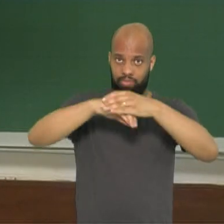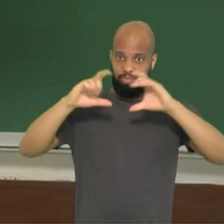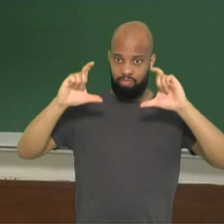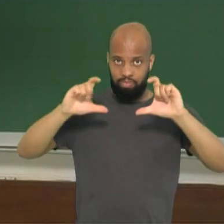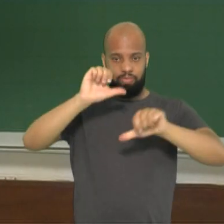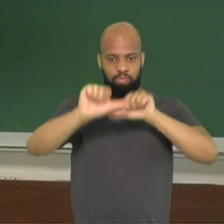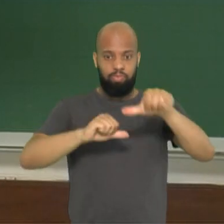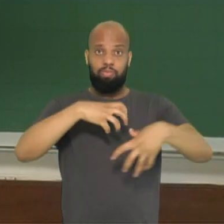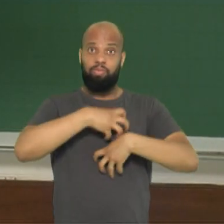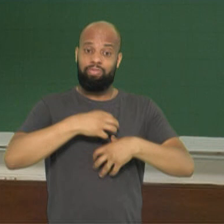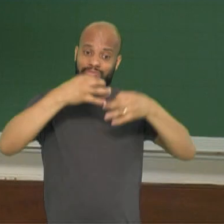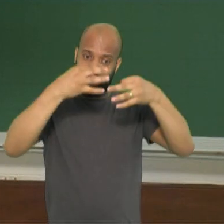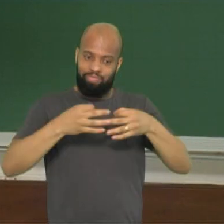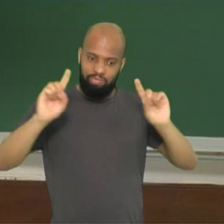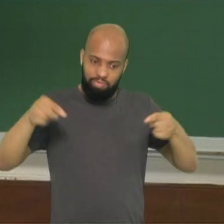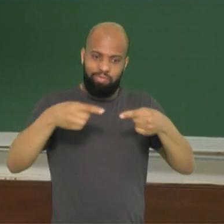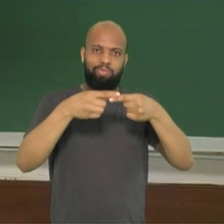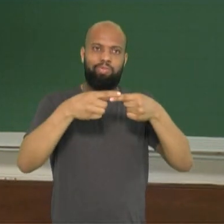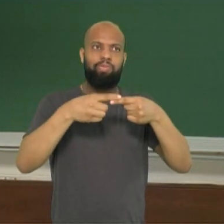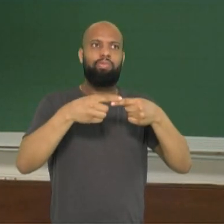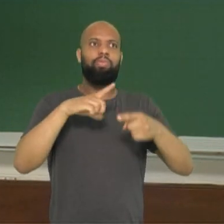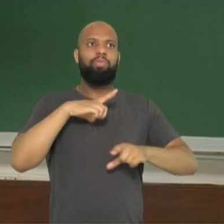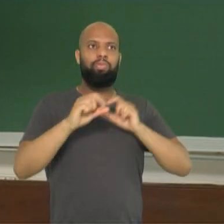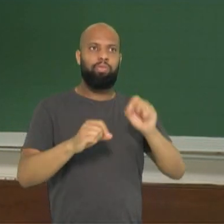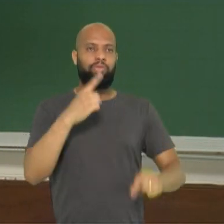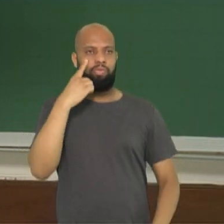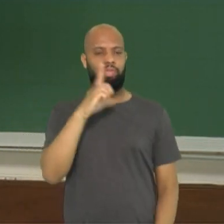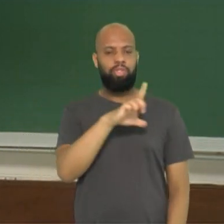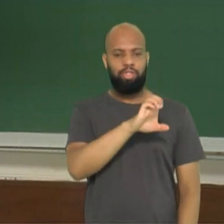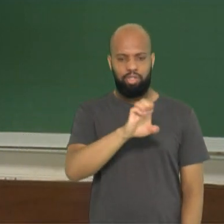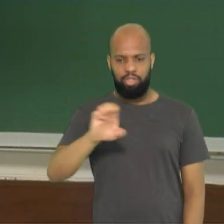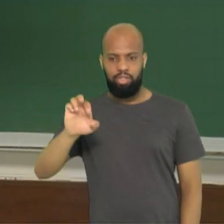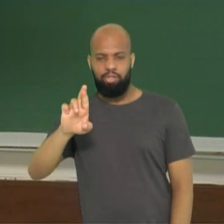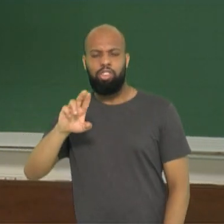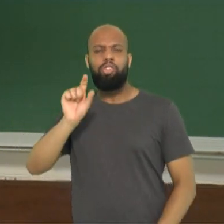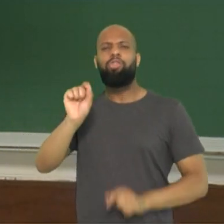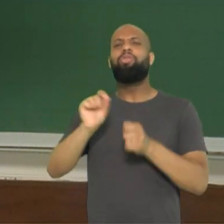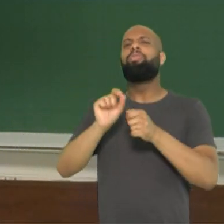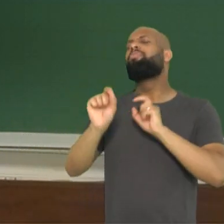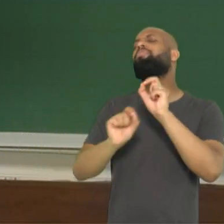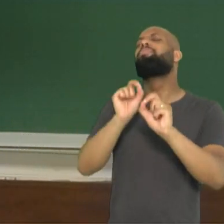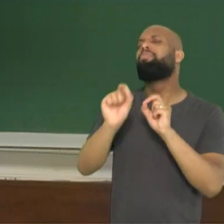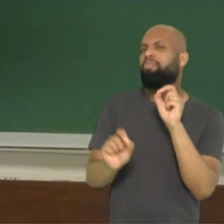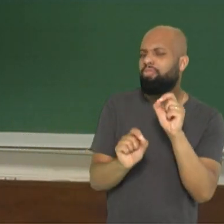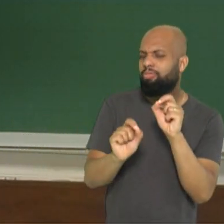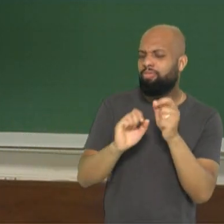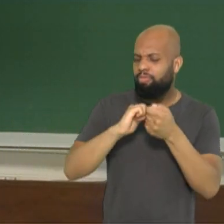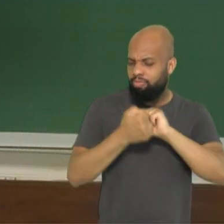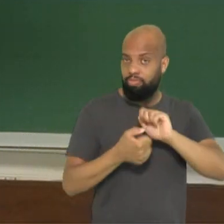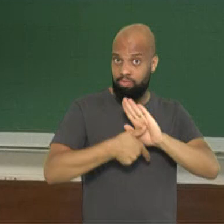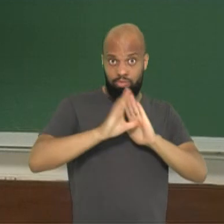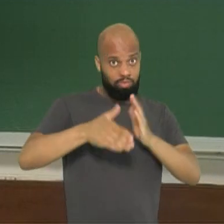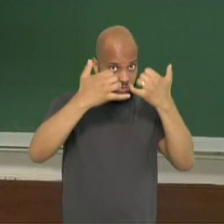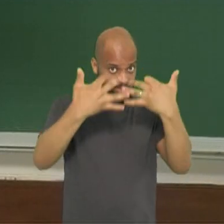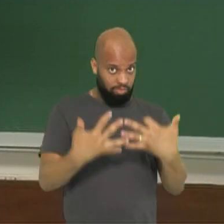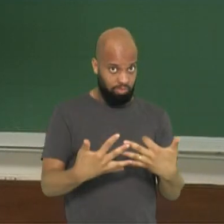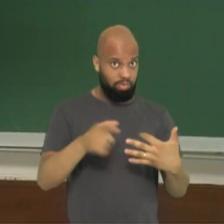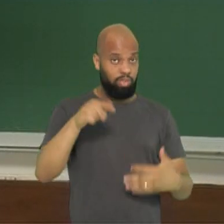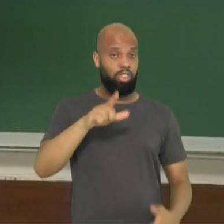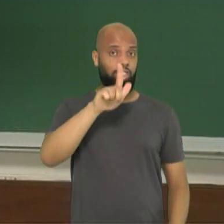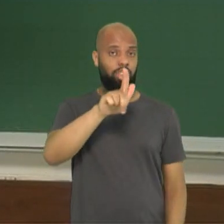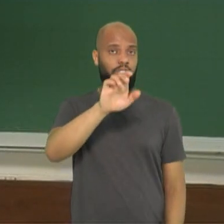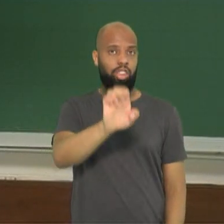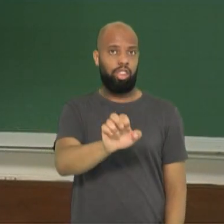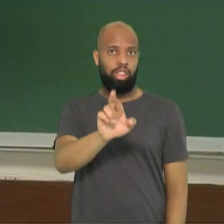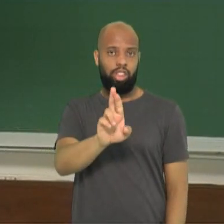entre parênteses. Ellos, vai colocar o verbo estar mais o verbo ler, né, ali no gerúndio,